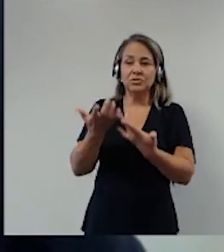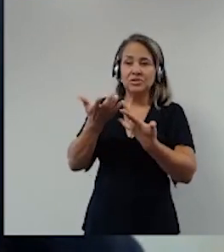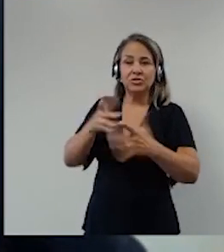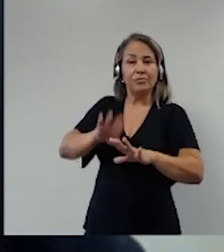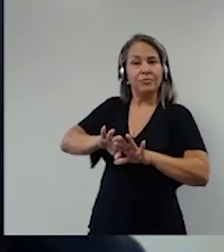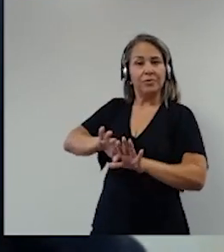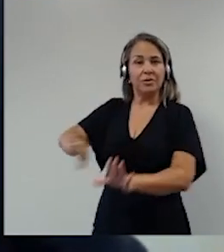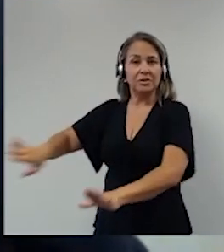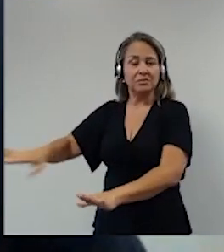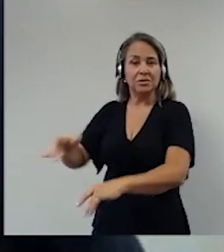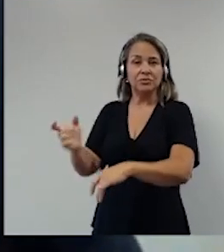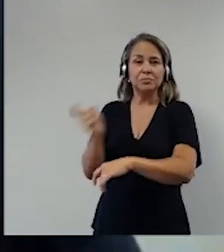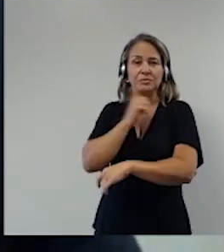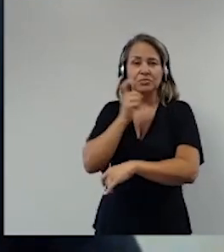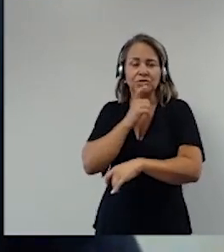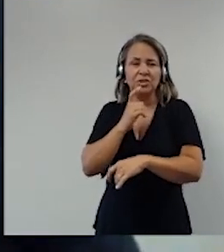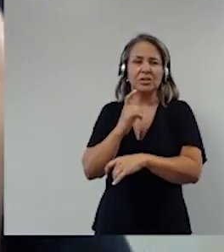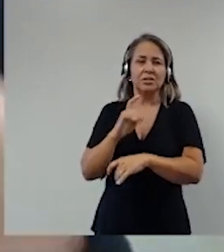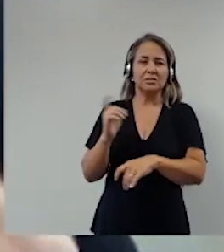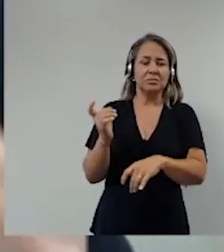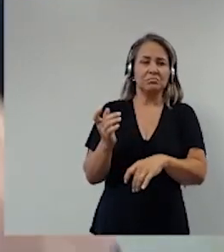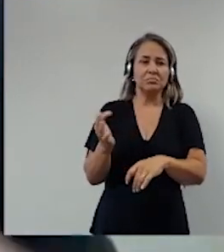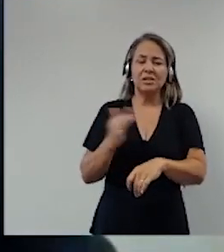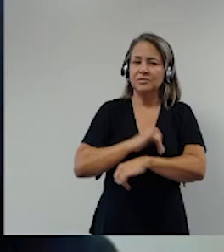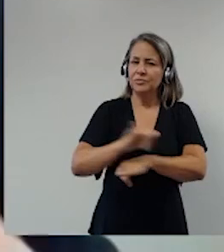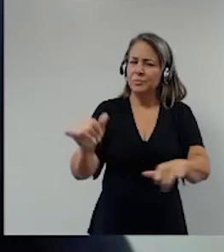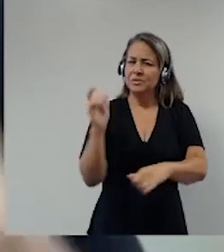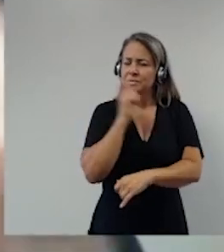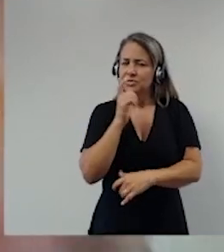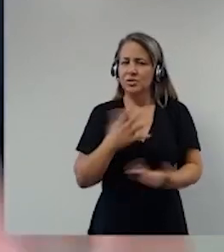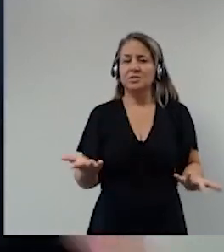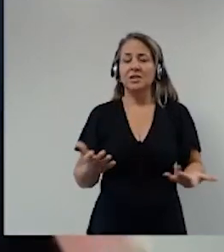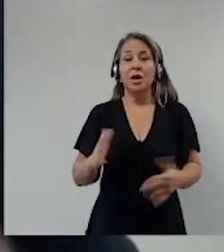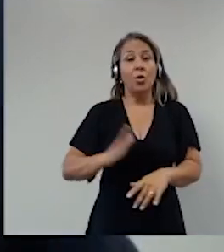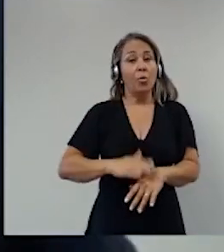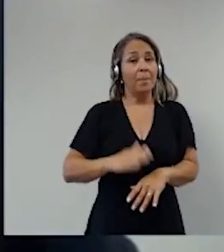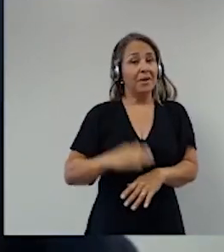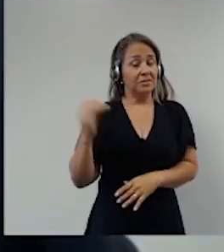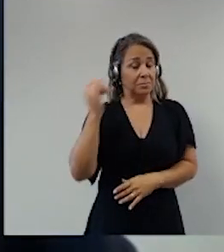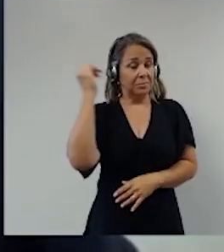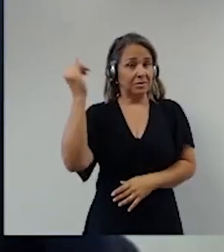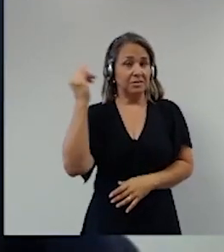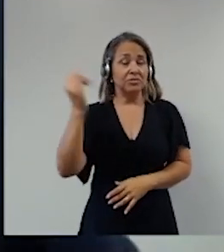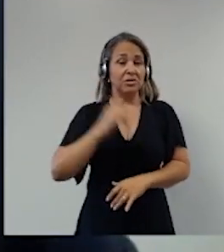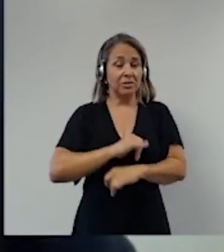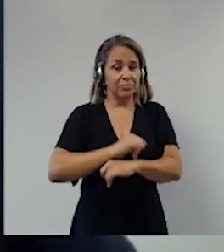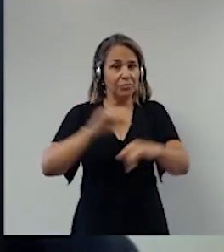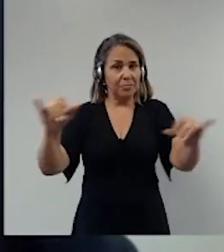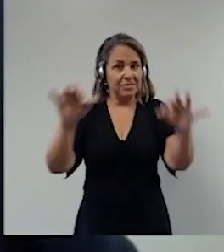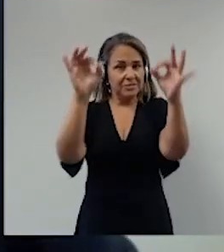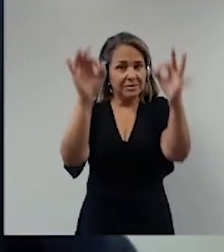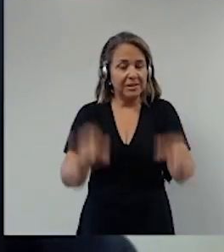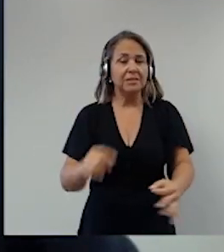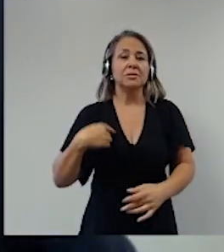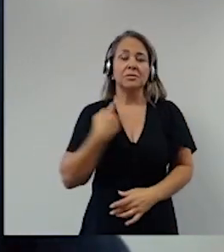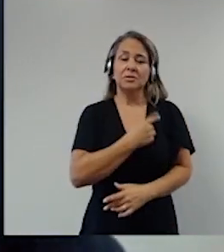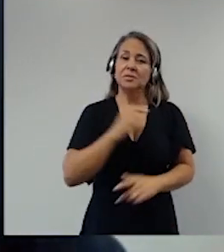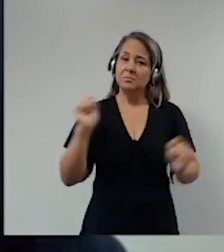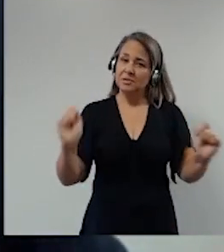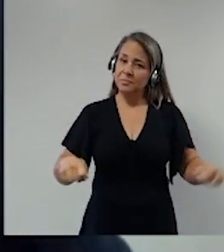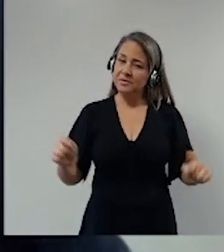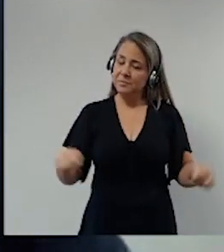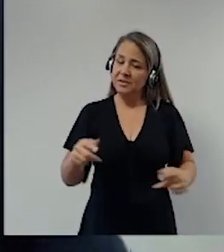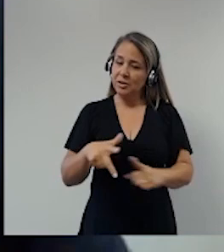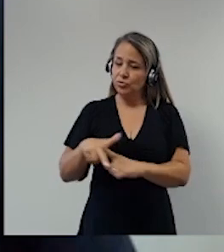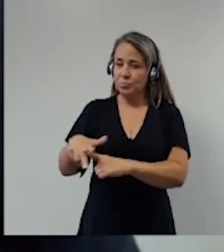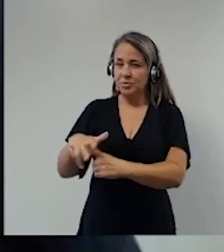que somente com o acesso à informação correta e precisa, plural, é que nós vamos ter a possibilidade de manutenção